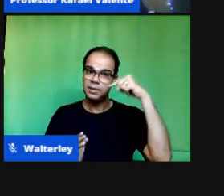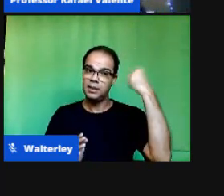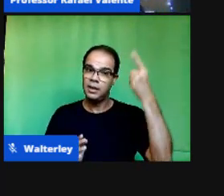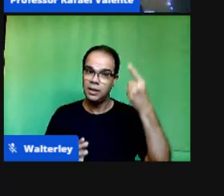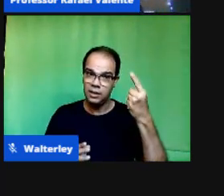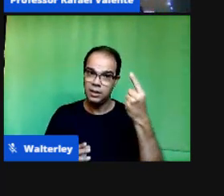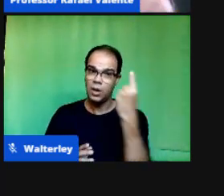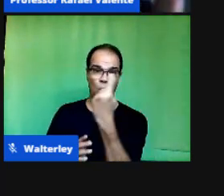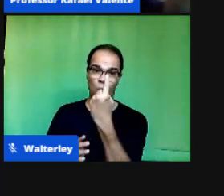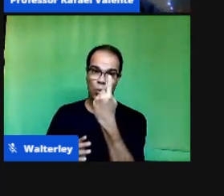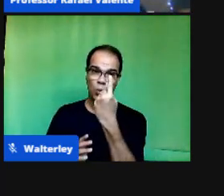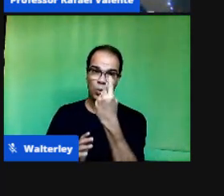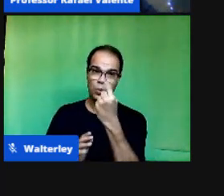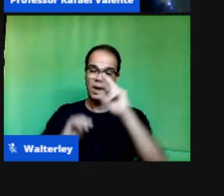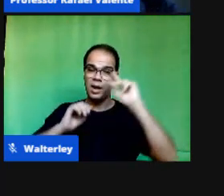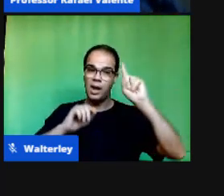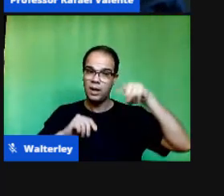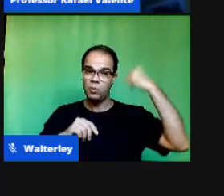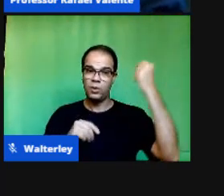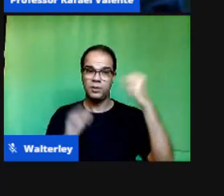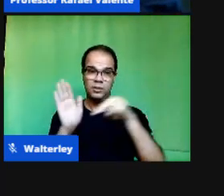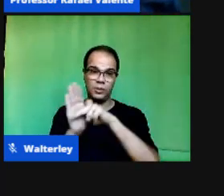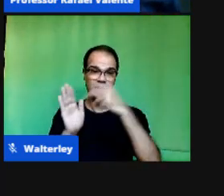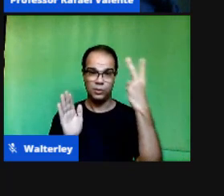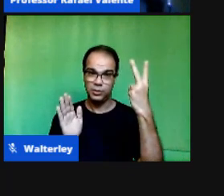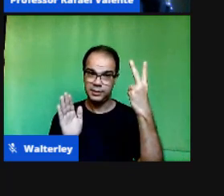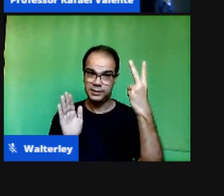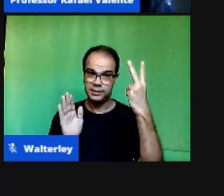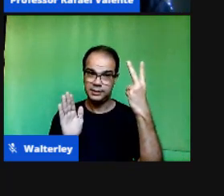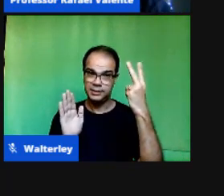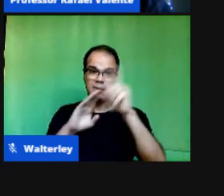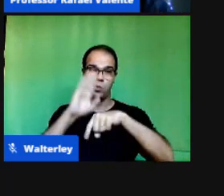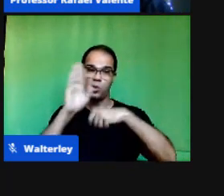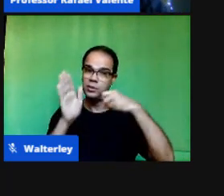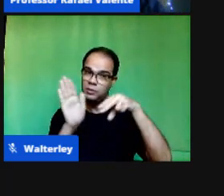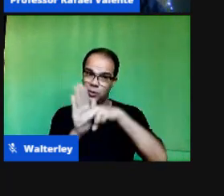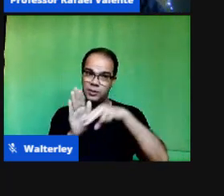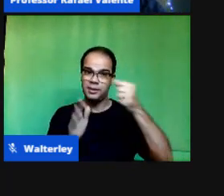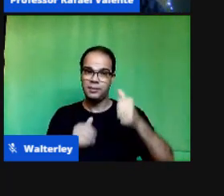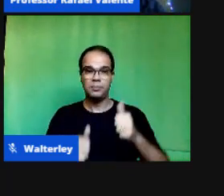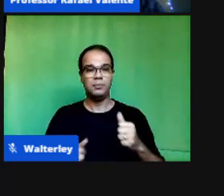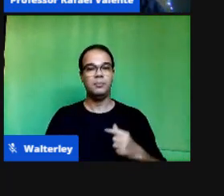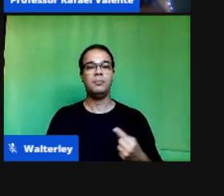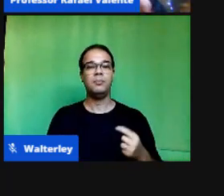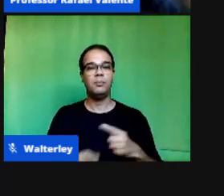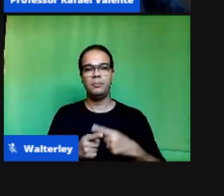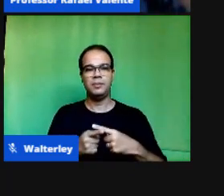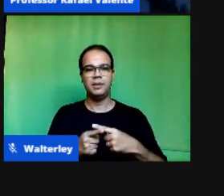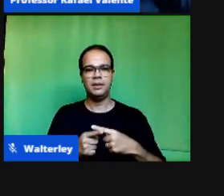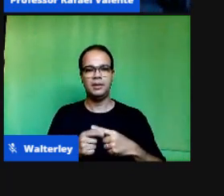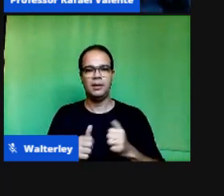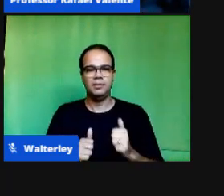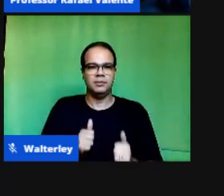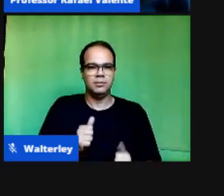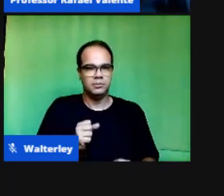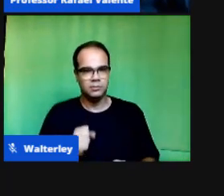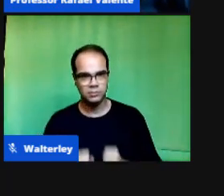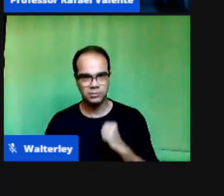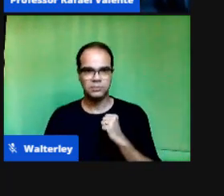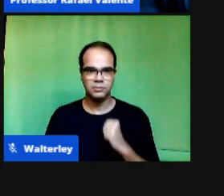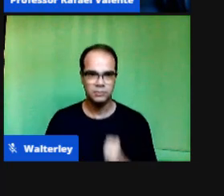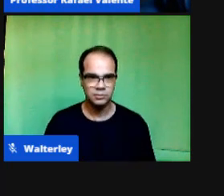depois de amanhã, correr por uma semana, opa, já estou no 4. Estou melhorando. Você